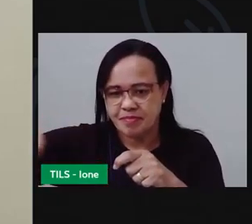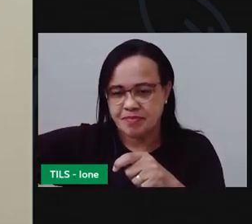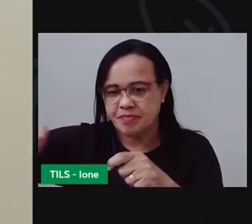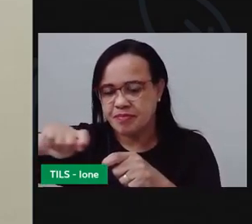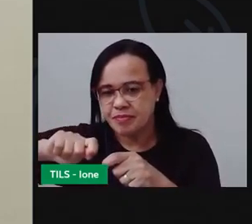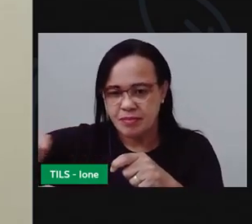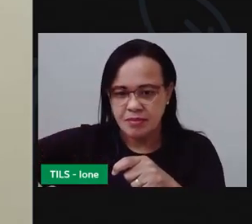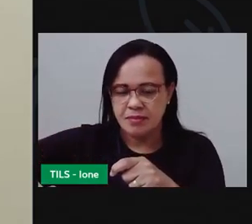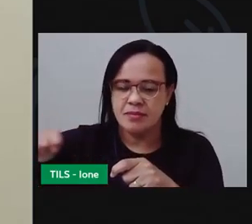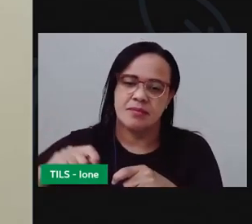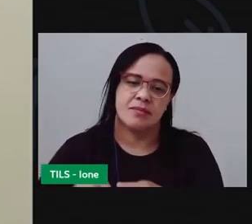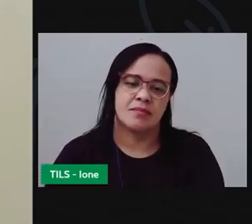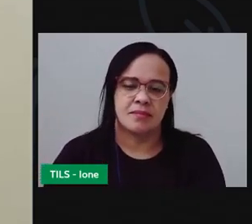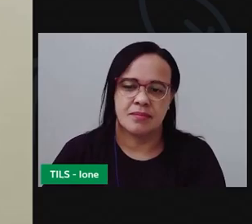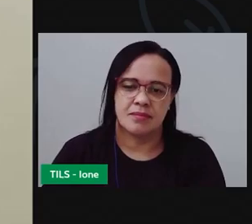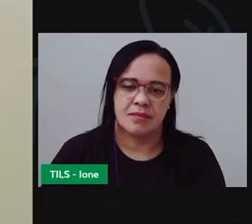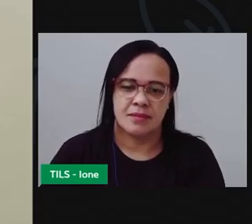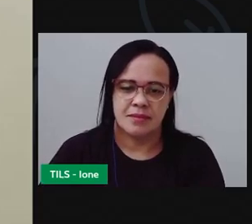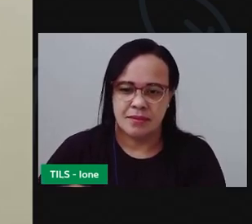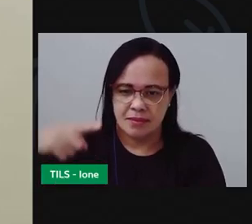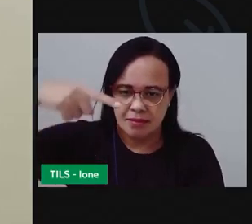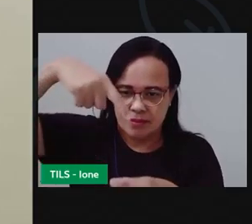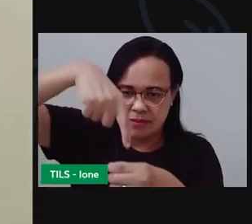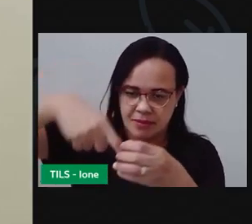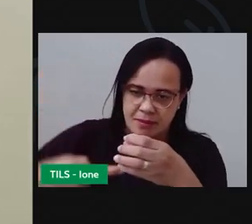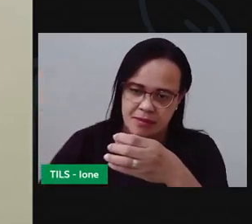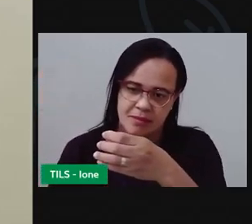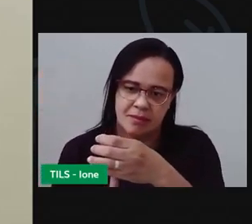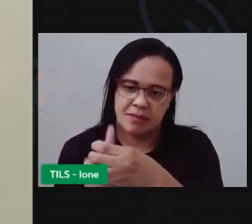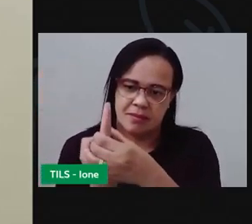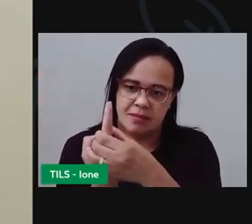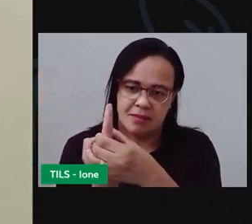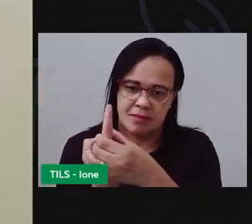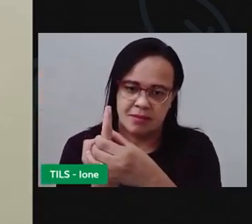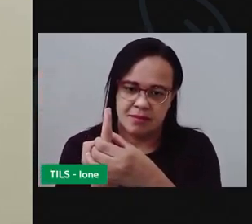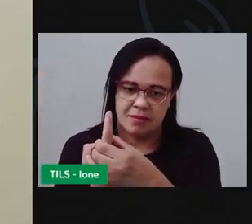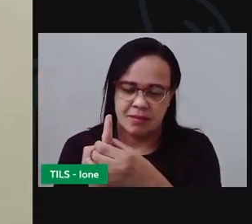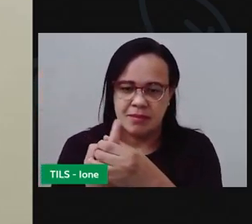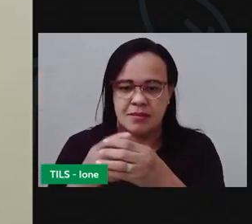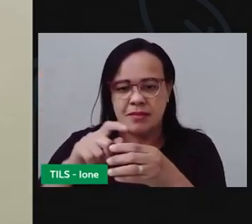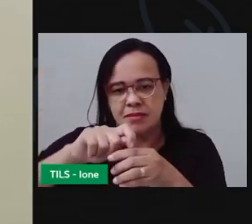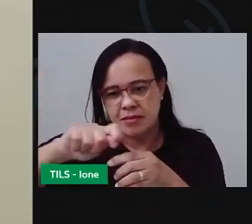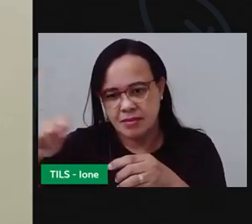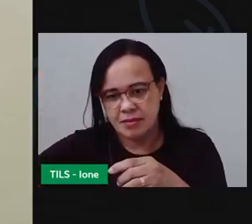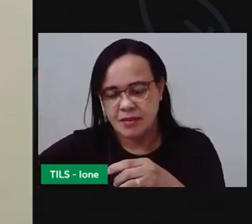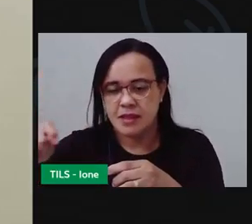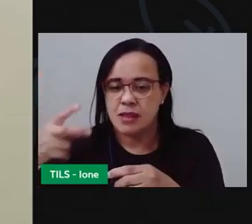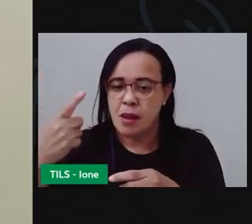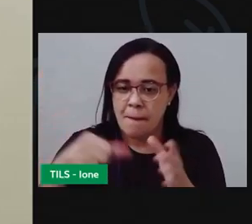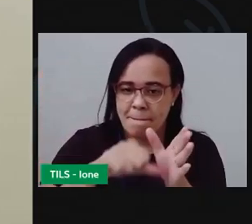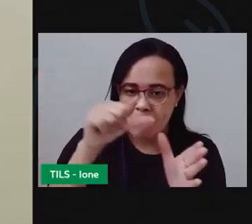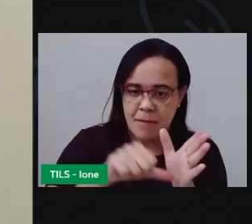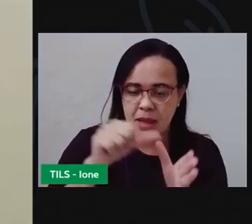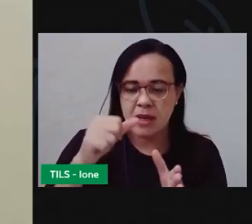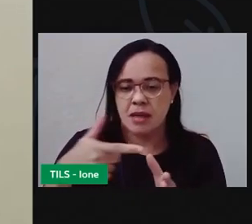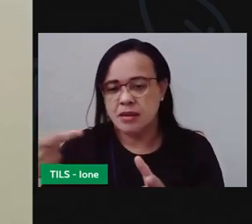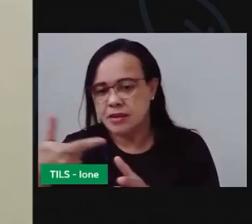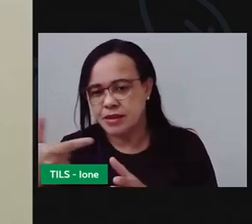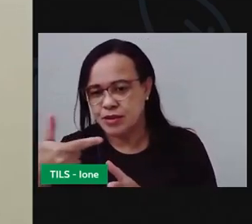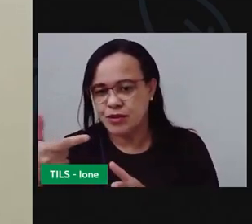puxando. Passei pela primeira parte da garrafa, agora eu passei pela segunda. E elas